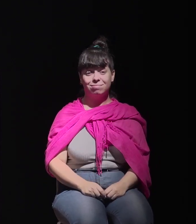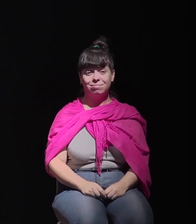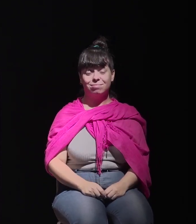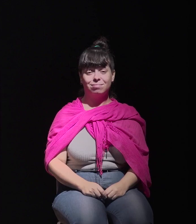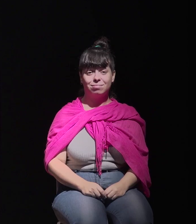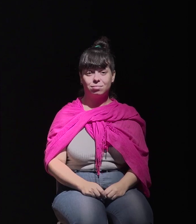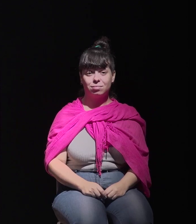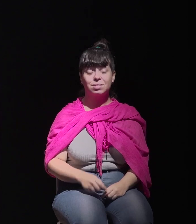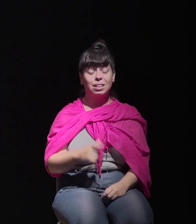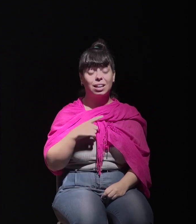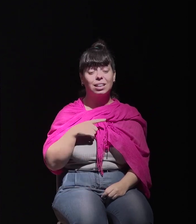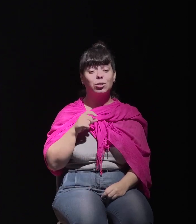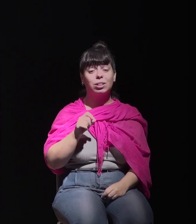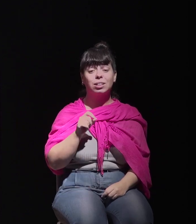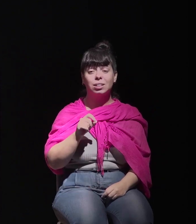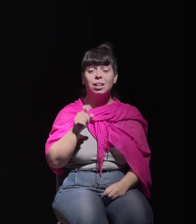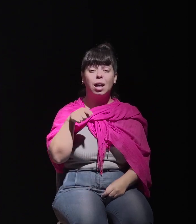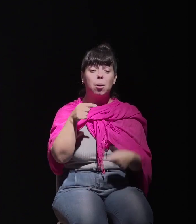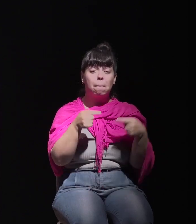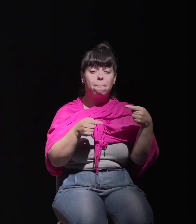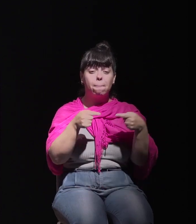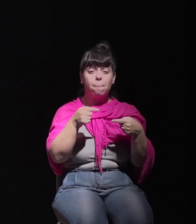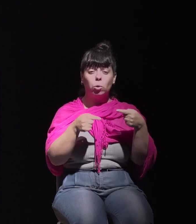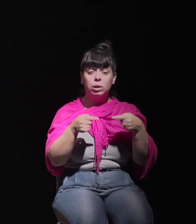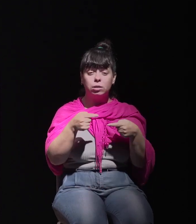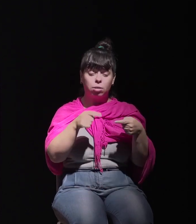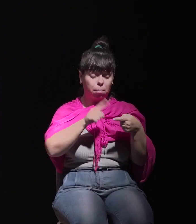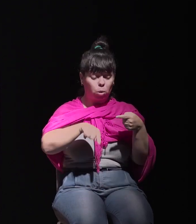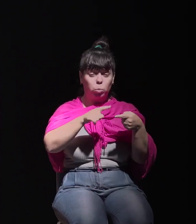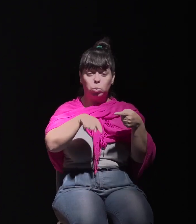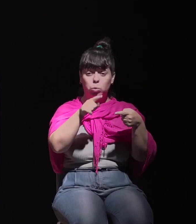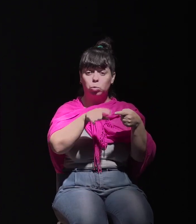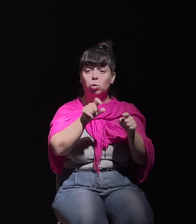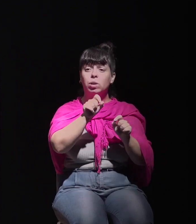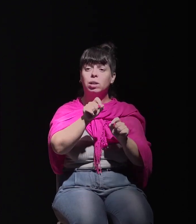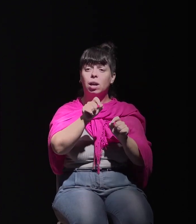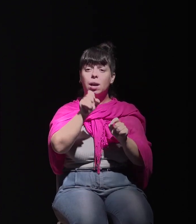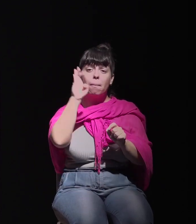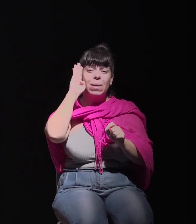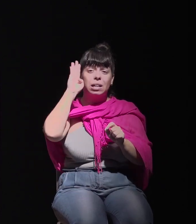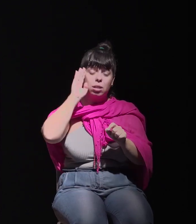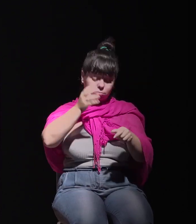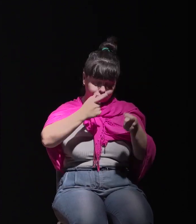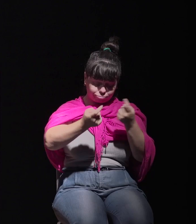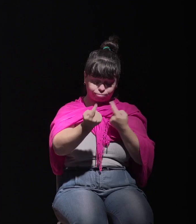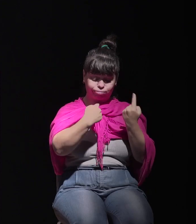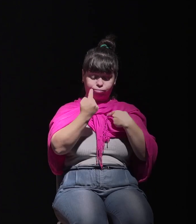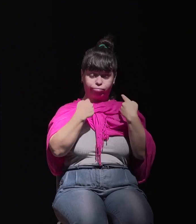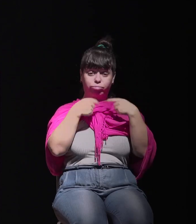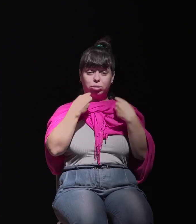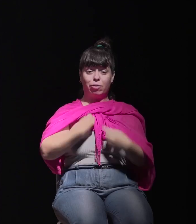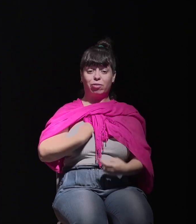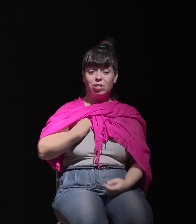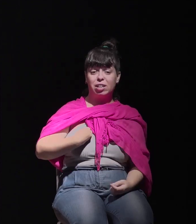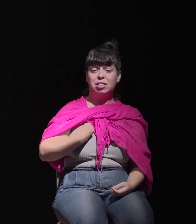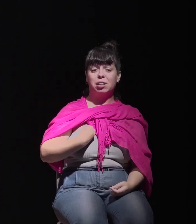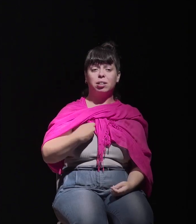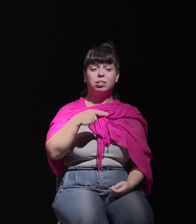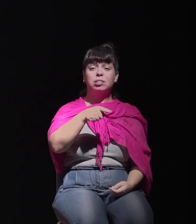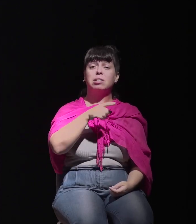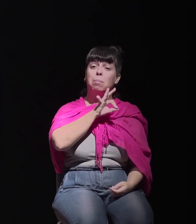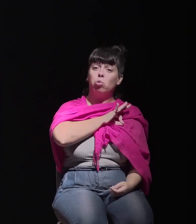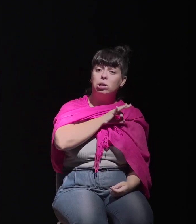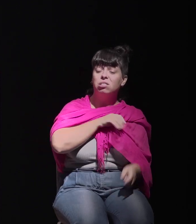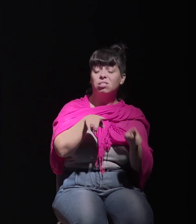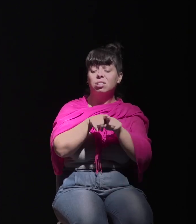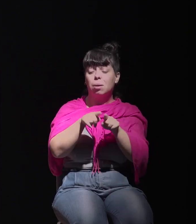política proibicionista e que tem a ver com a militarização da vida, que acontece na vida pública, pela polícia, e na vida privada, com as milícias, com o